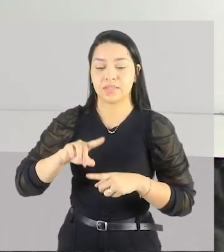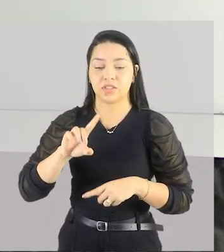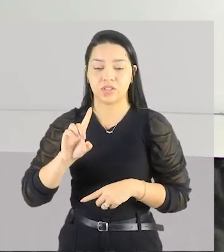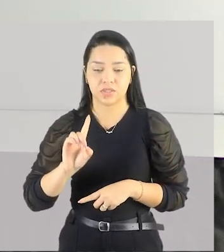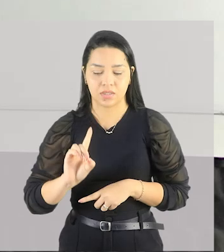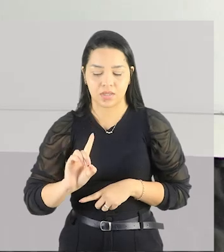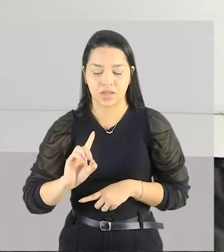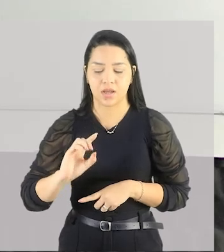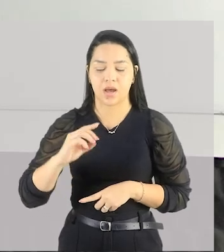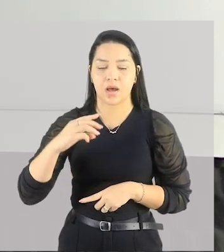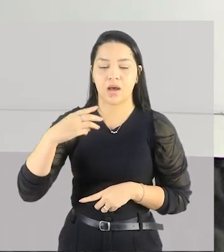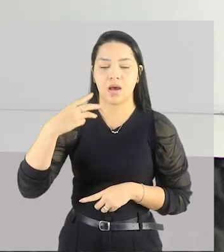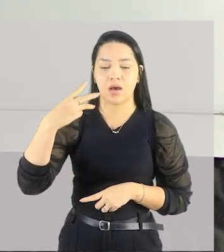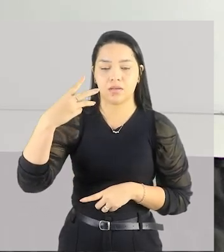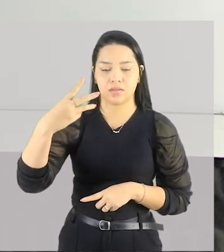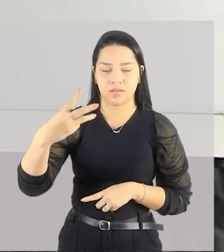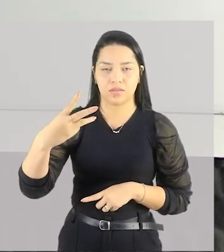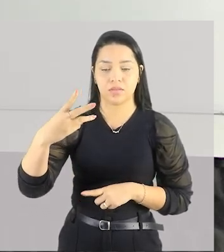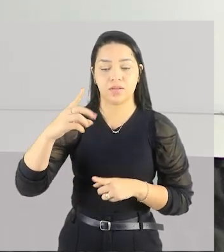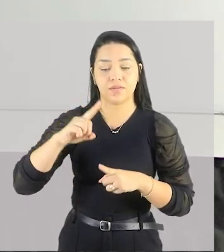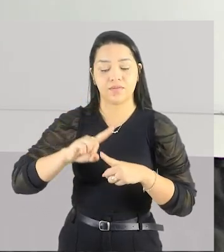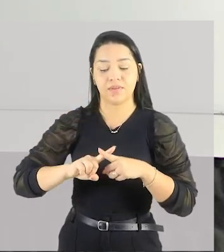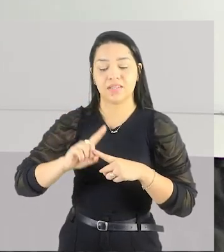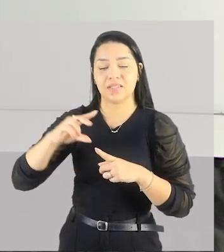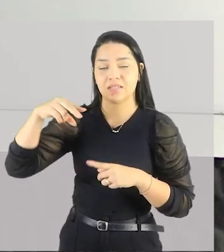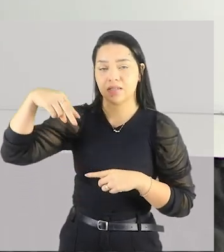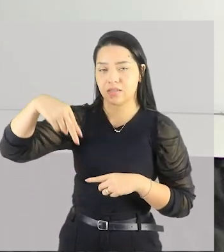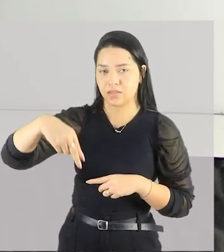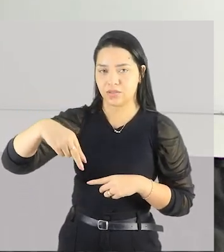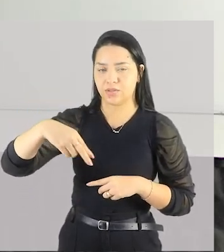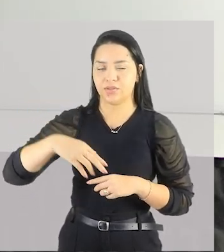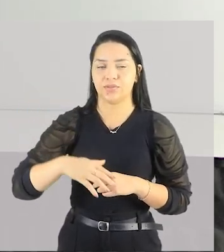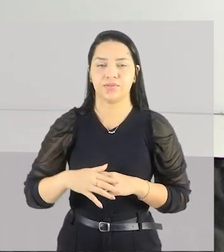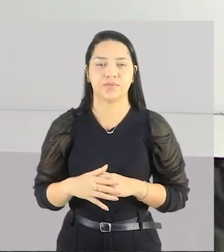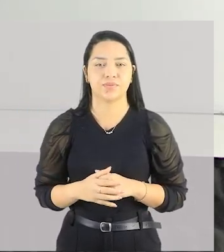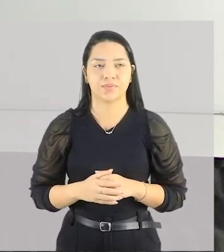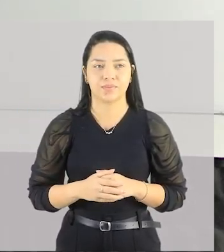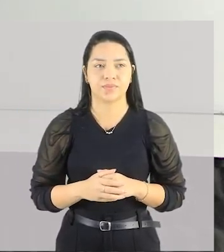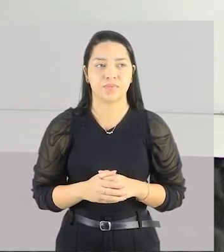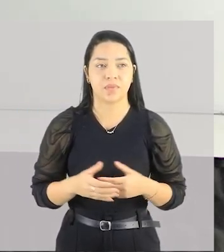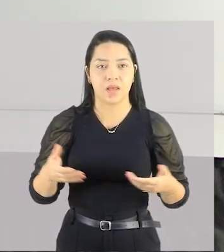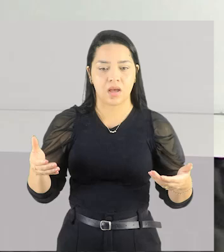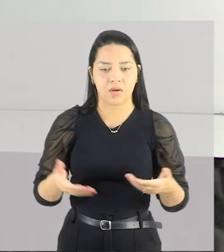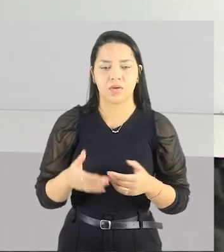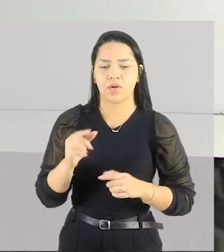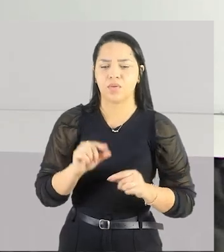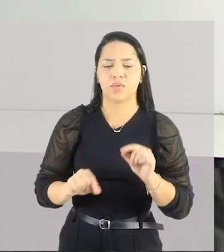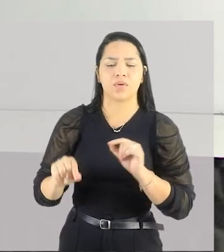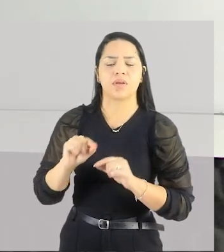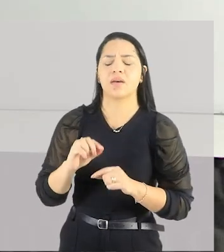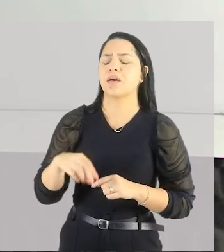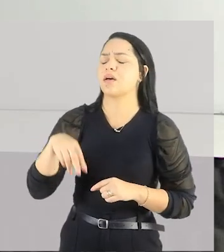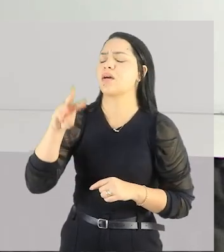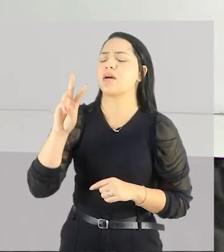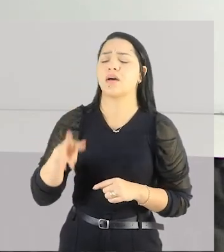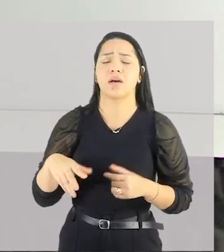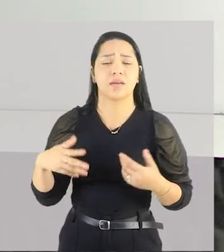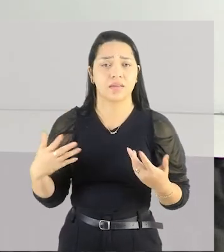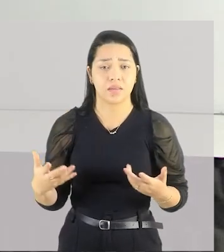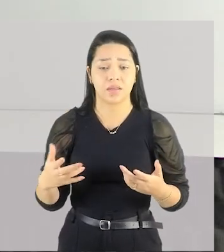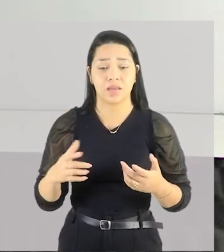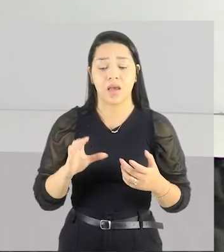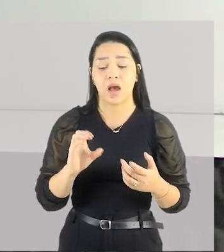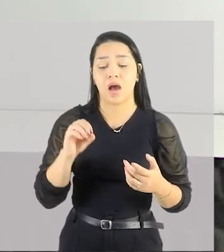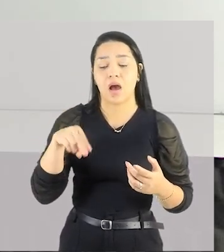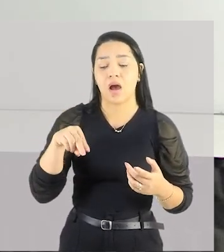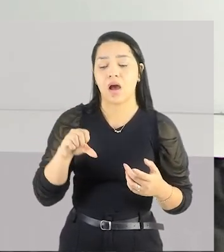constante C2, certo? Em função de C1 é igual a. Então, o que eu vou fazer? Eu vou